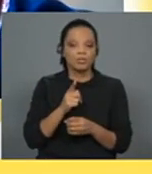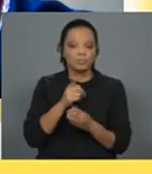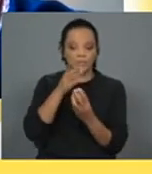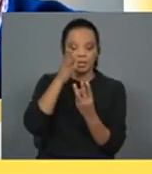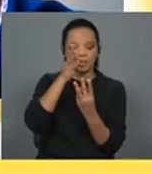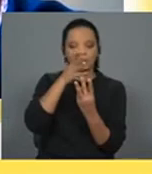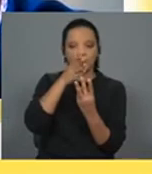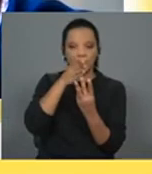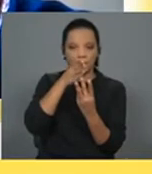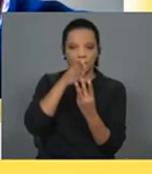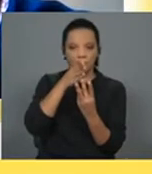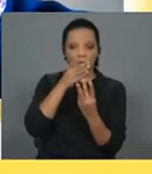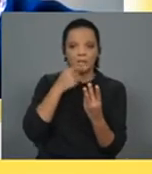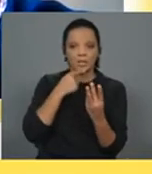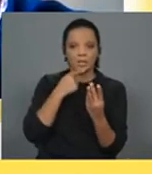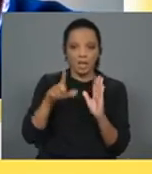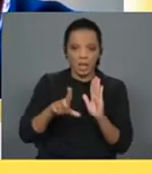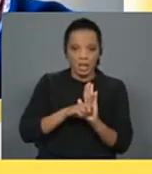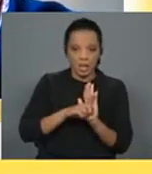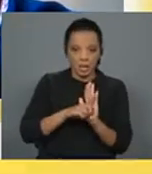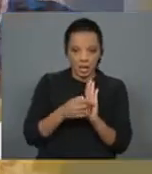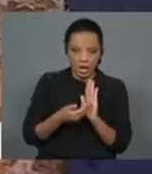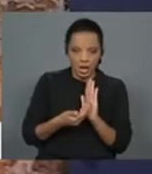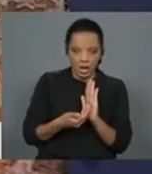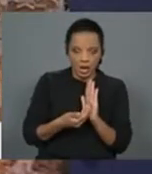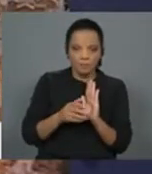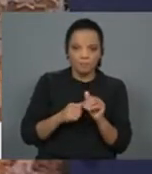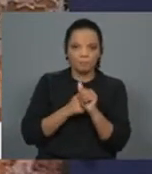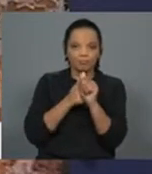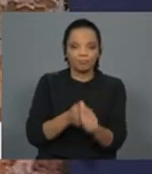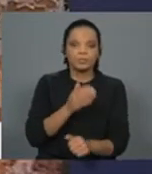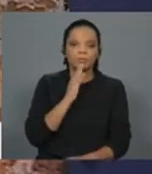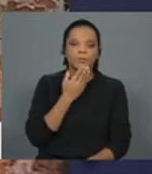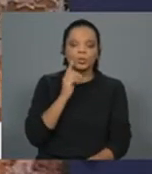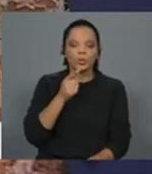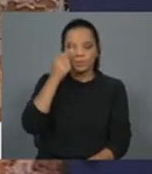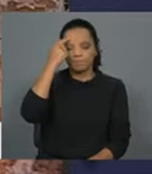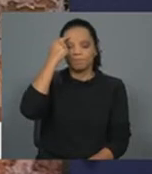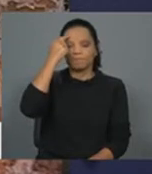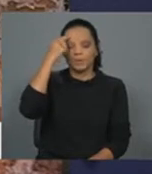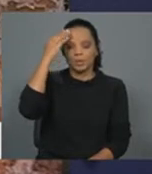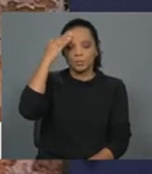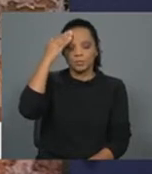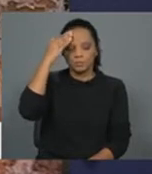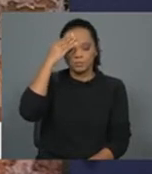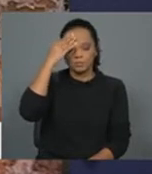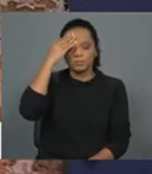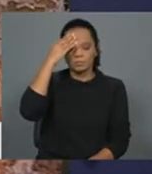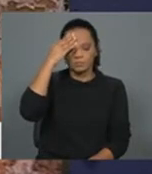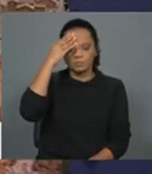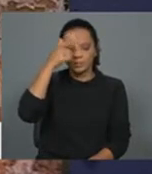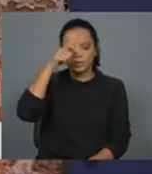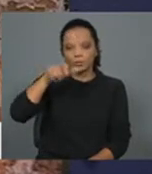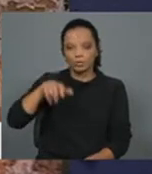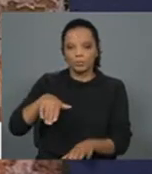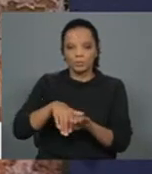Temos a legislação. O cumprimento dessa legislação está dependente da consciência e da competência dos intervenientes no processo